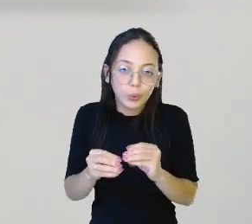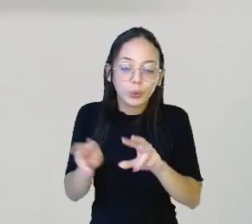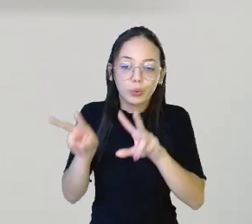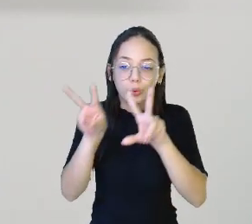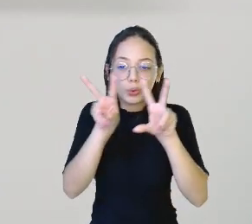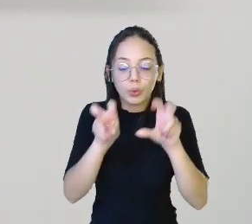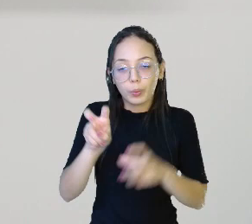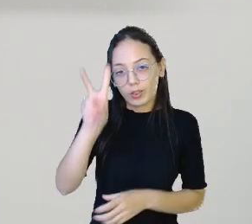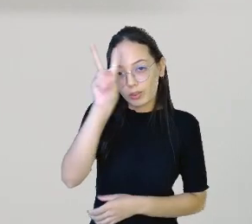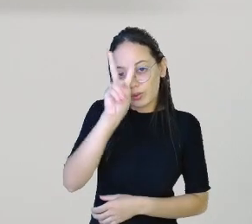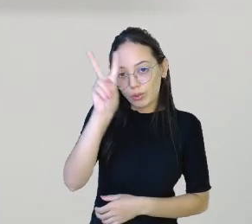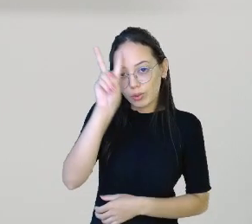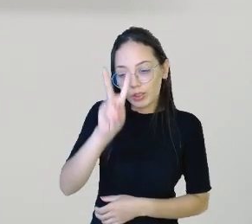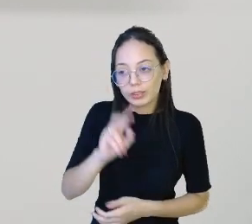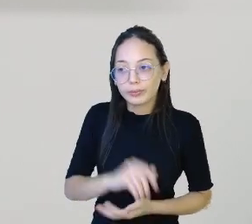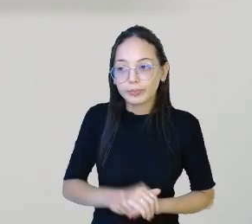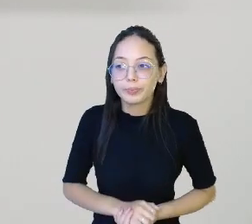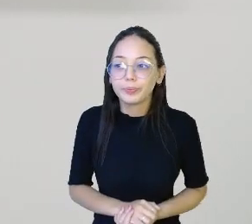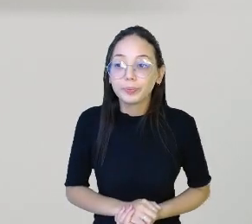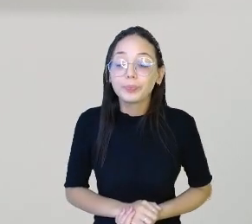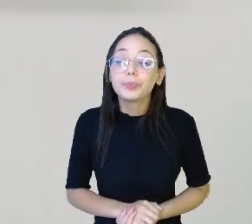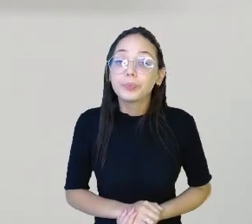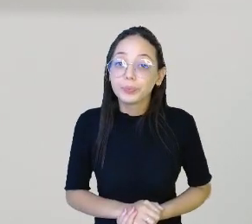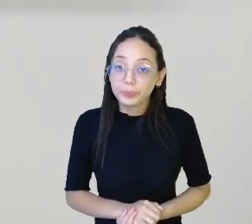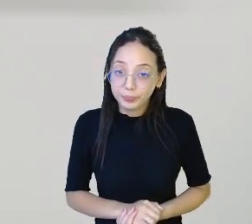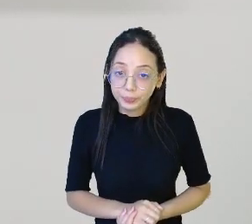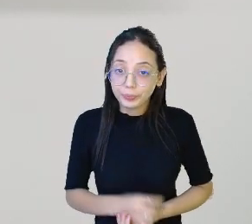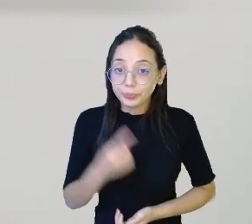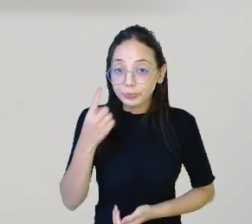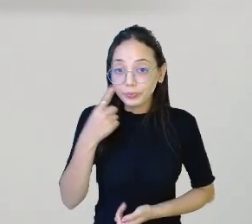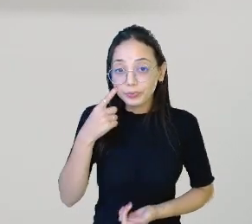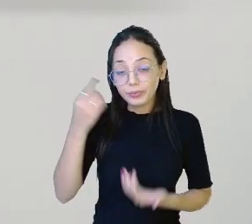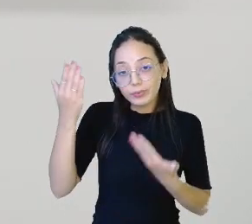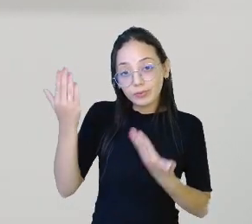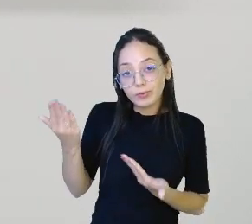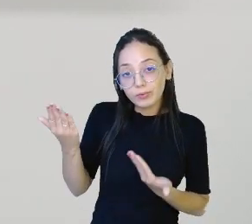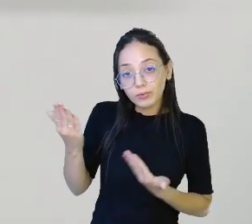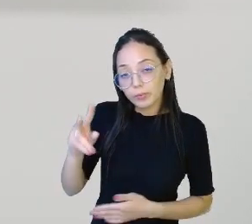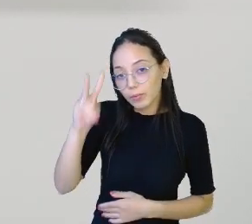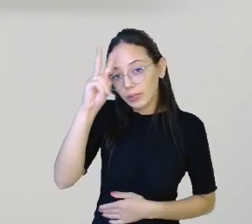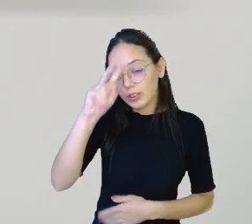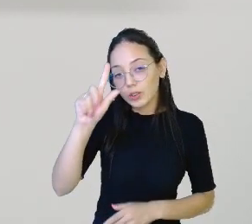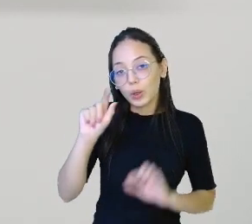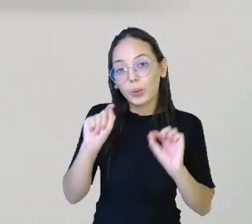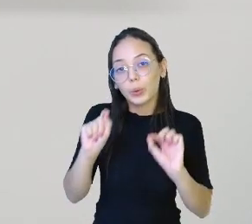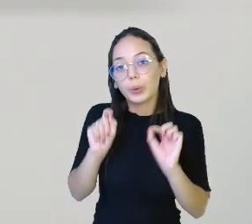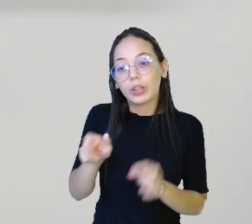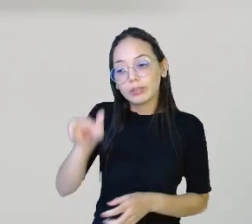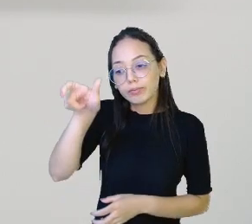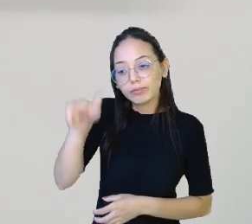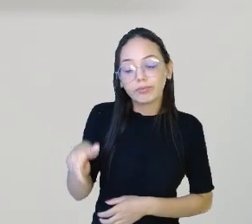história e sobre as personagens. Então, nessa história, foi o narrador